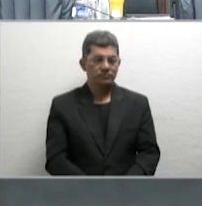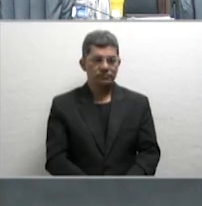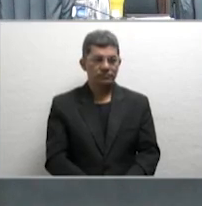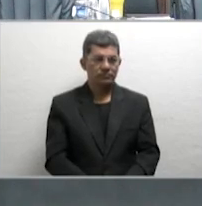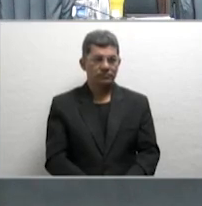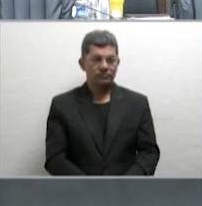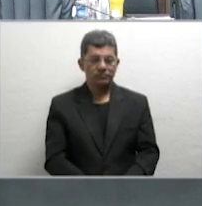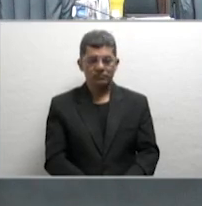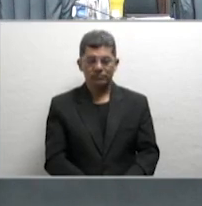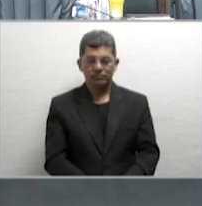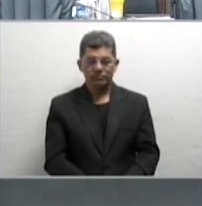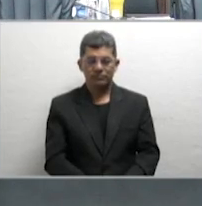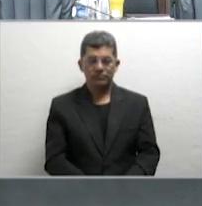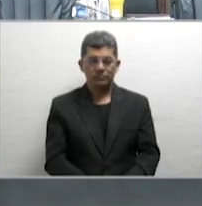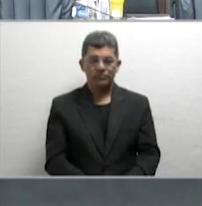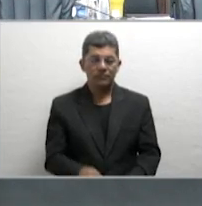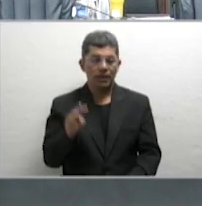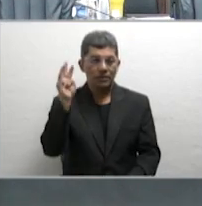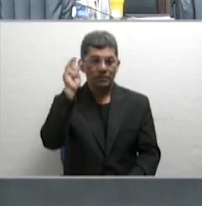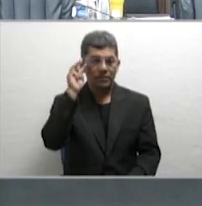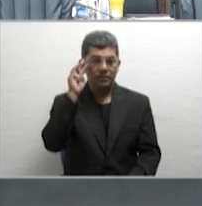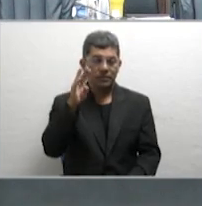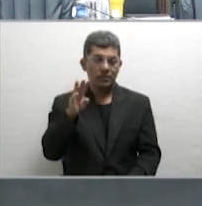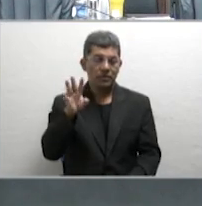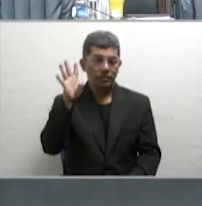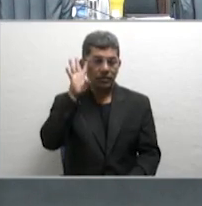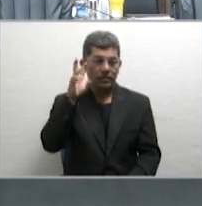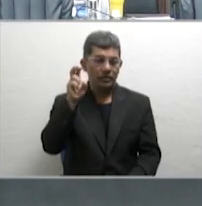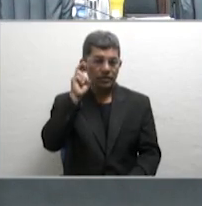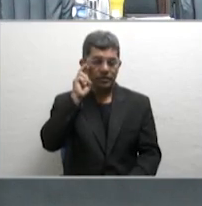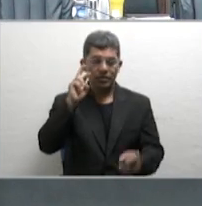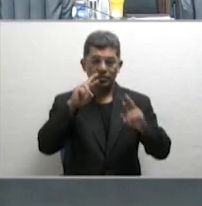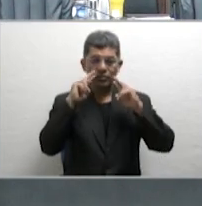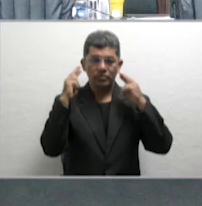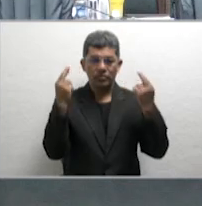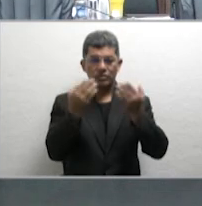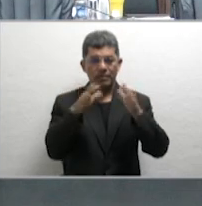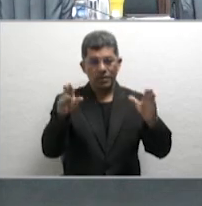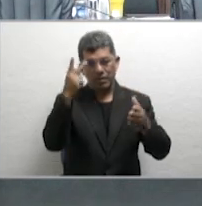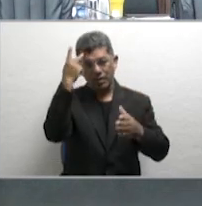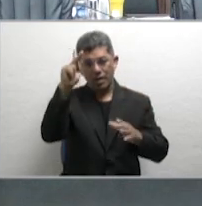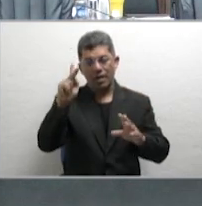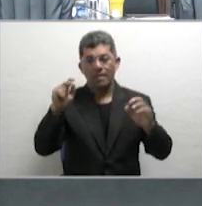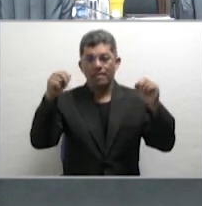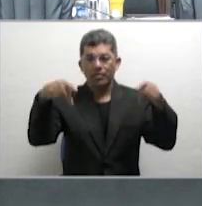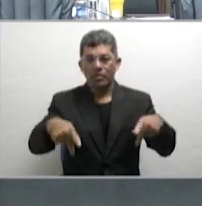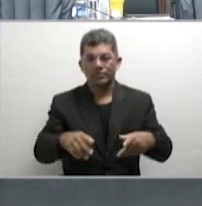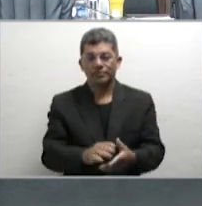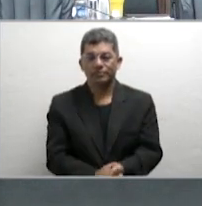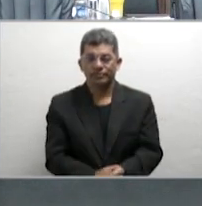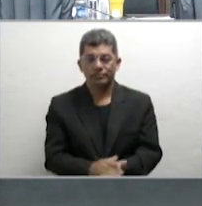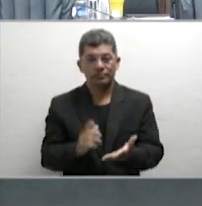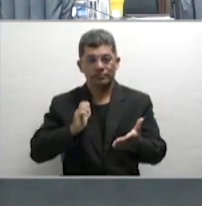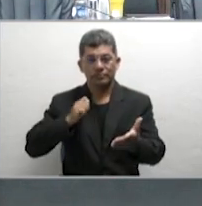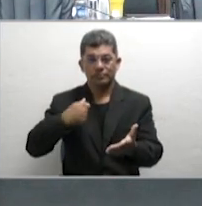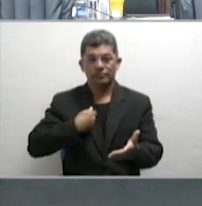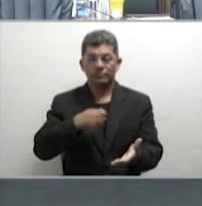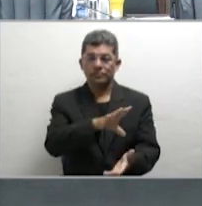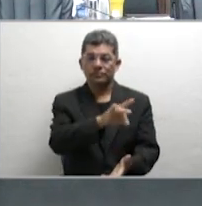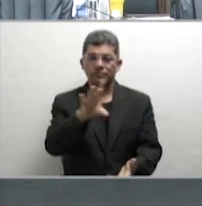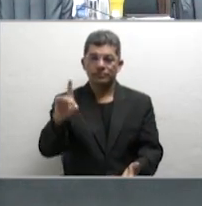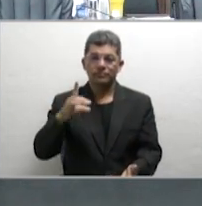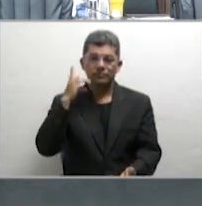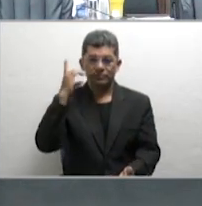Terças, quartas e quintas, sessões plenárias abertas ao público. Compareça e fiscalize de perto a atuação de seu deputado. A Assembleia